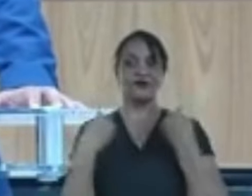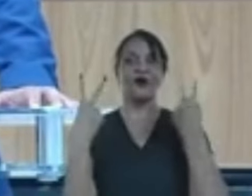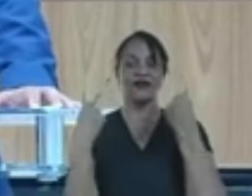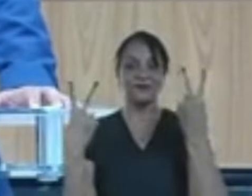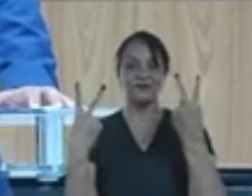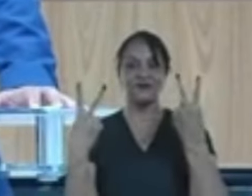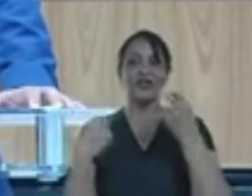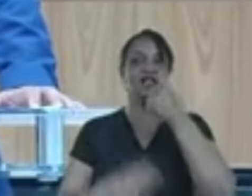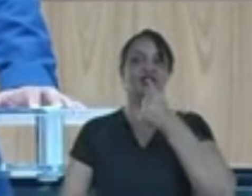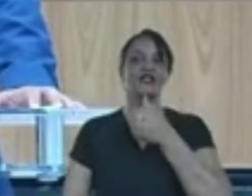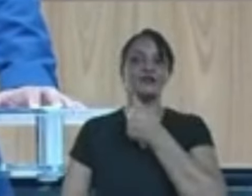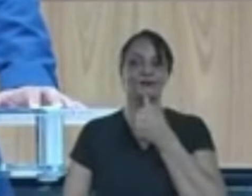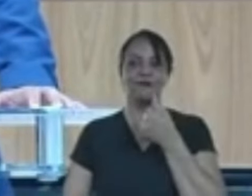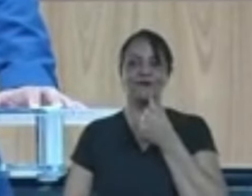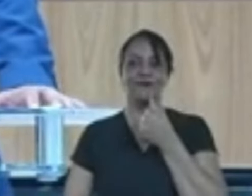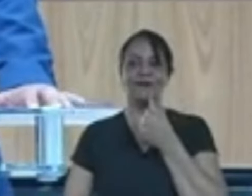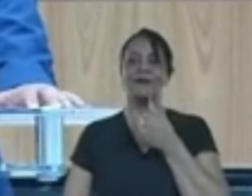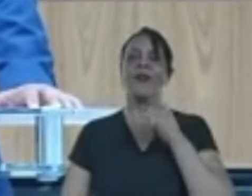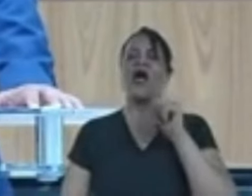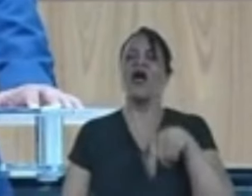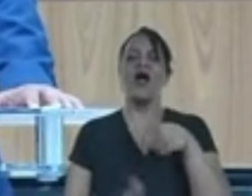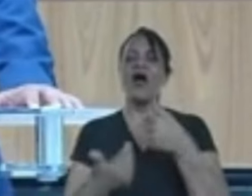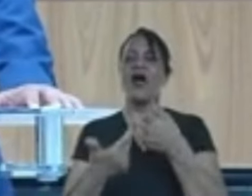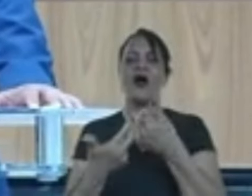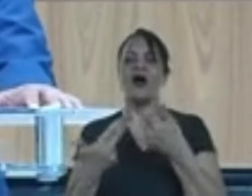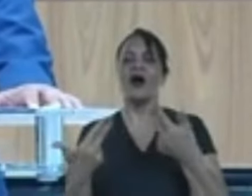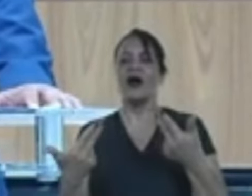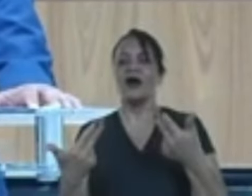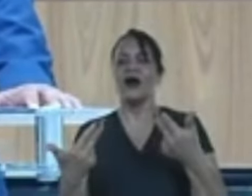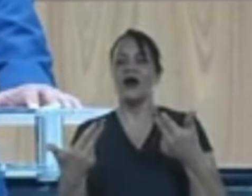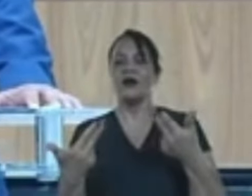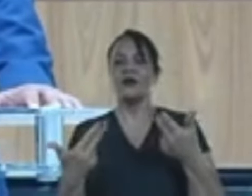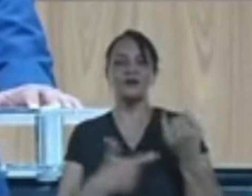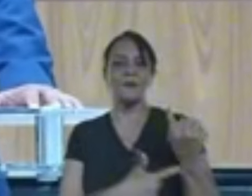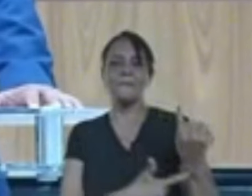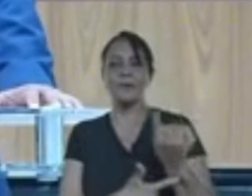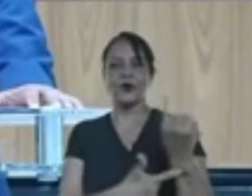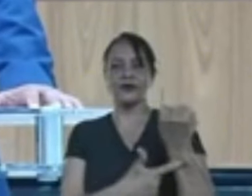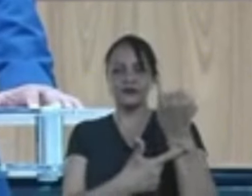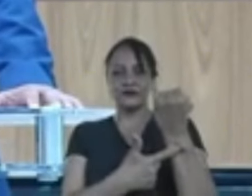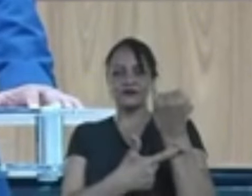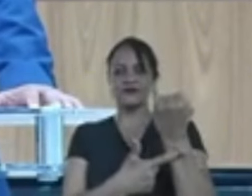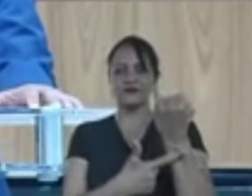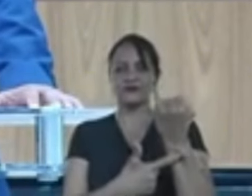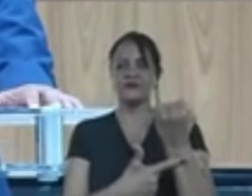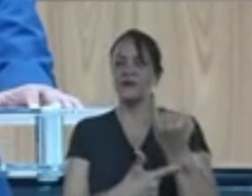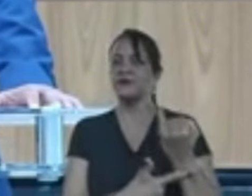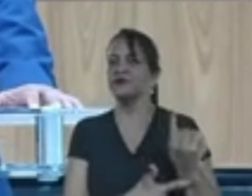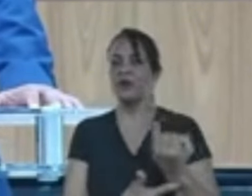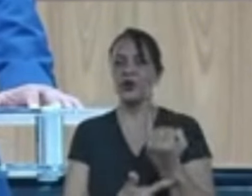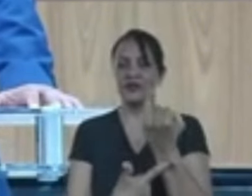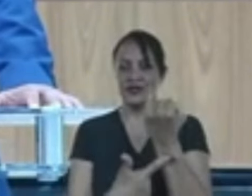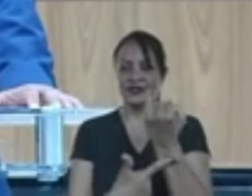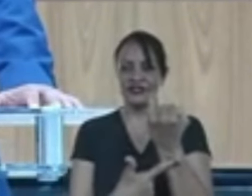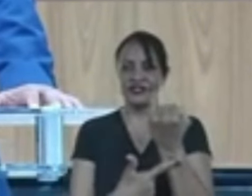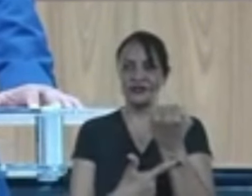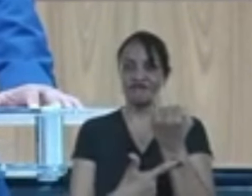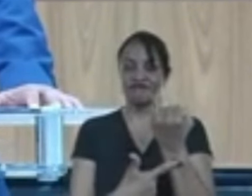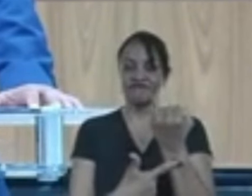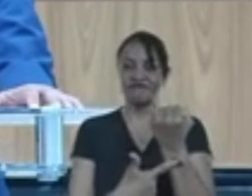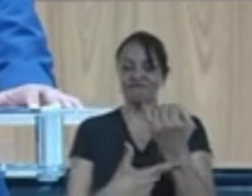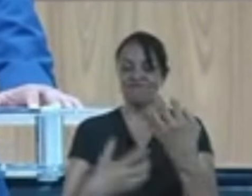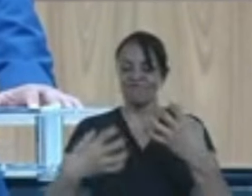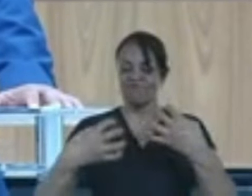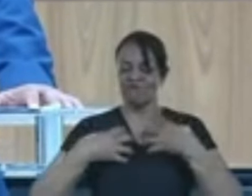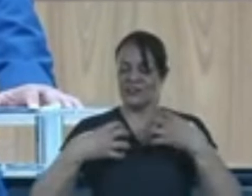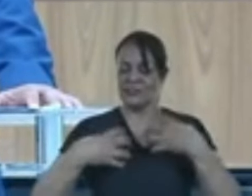Esse jejum é uma coisa muito importante. É tão importante que nos dá um poder, nos